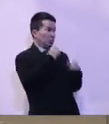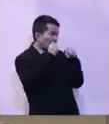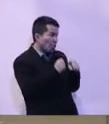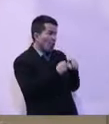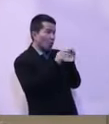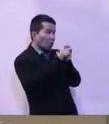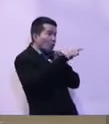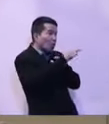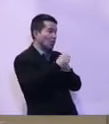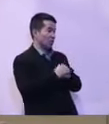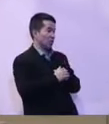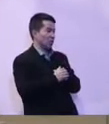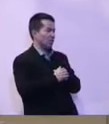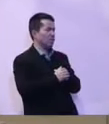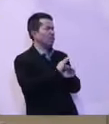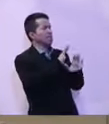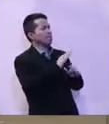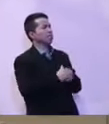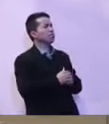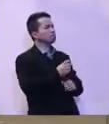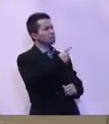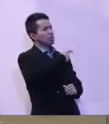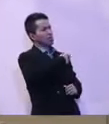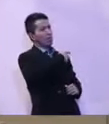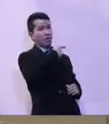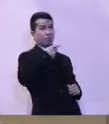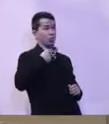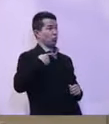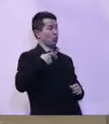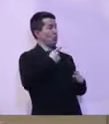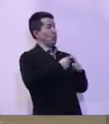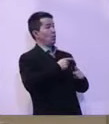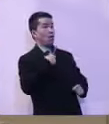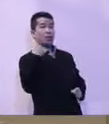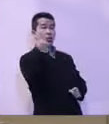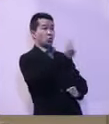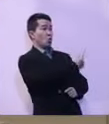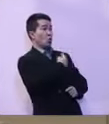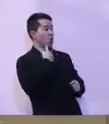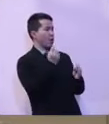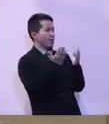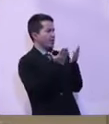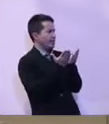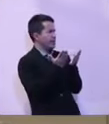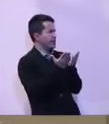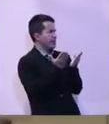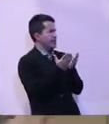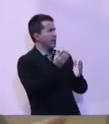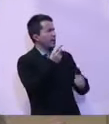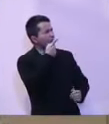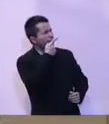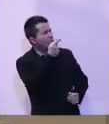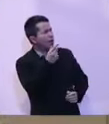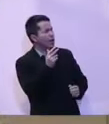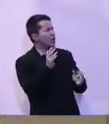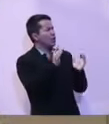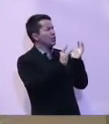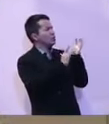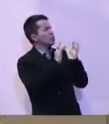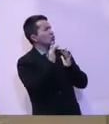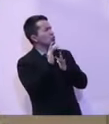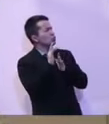pastor, por que nós cristãos chamamos Jesus de